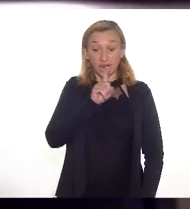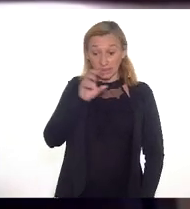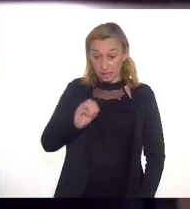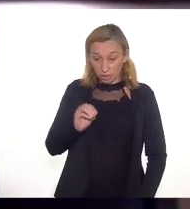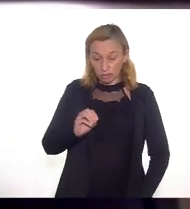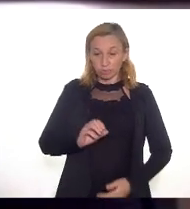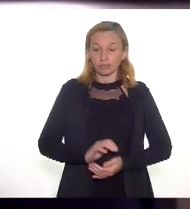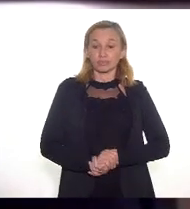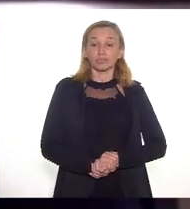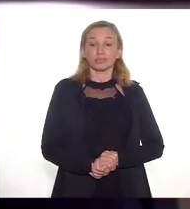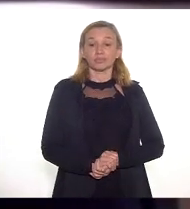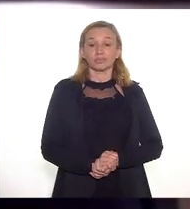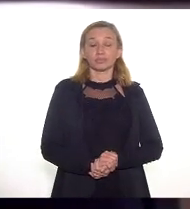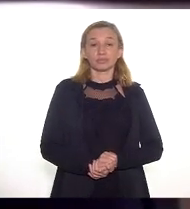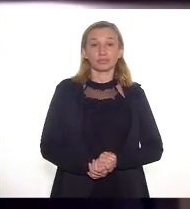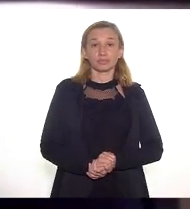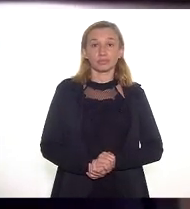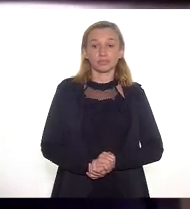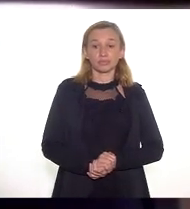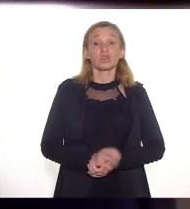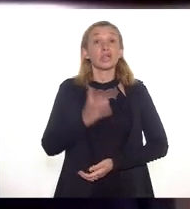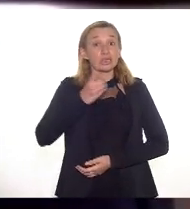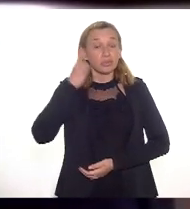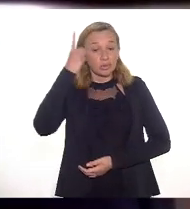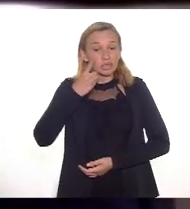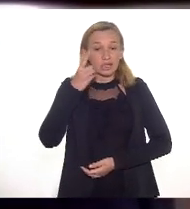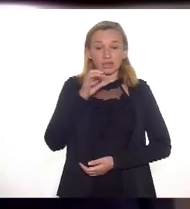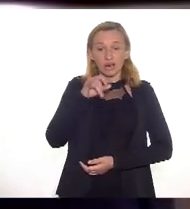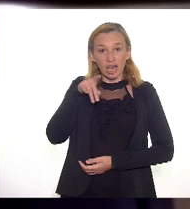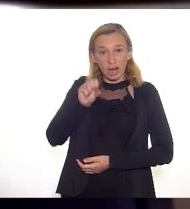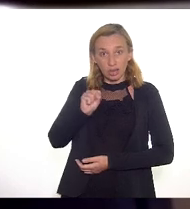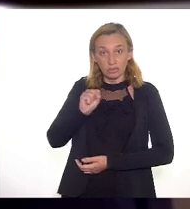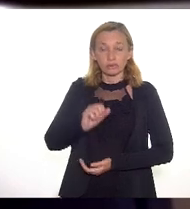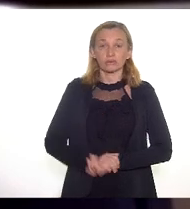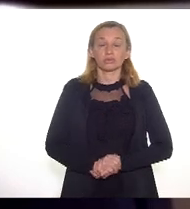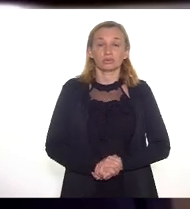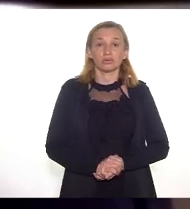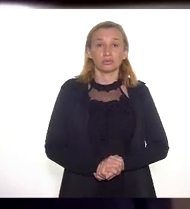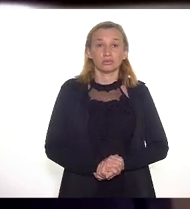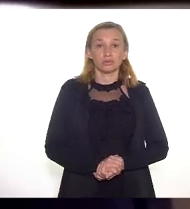Deputado Brazão. Deputado Carlos Macedo.